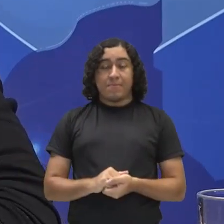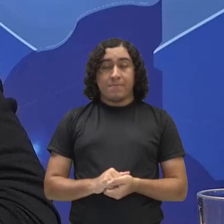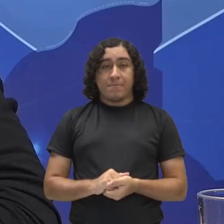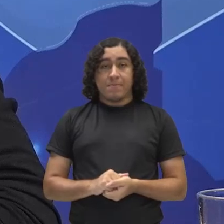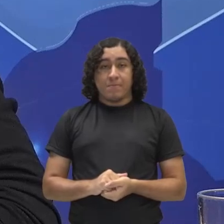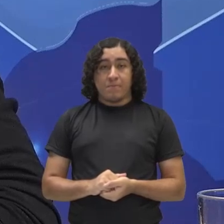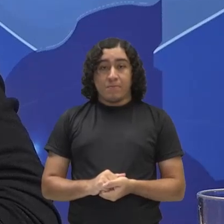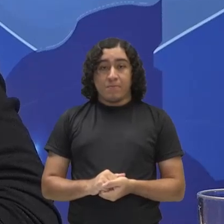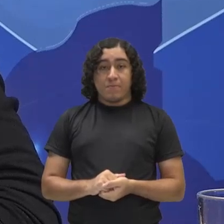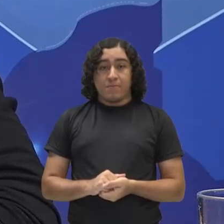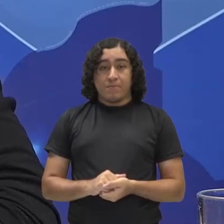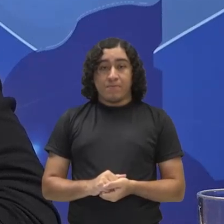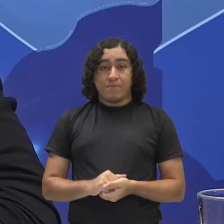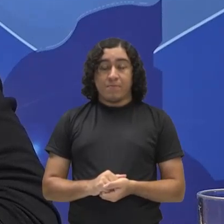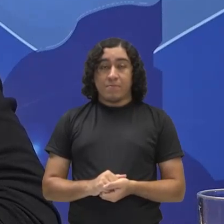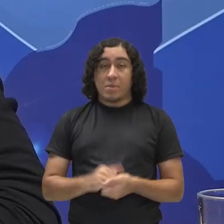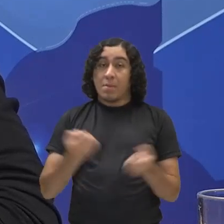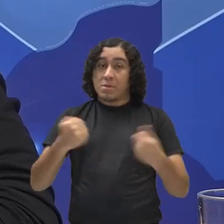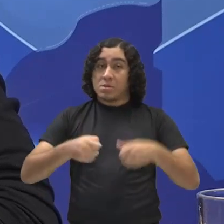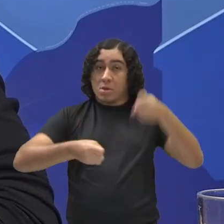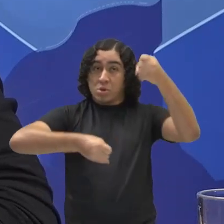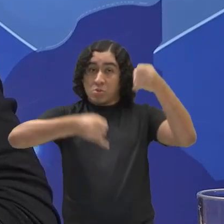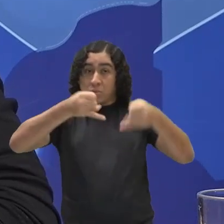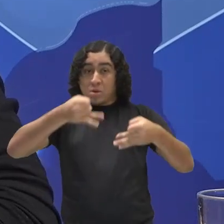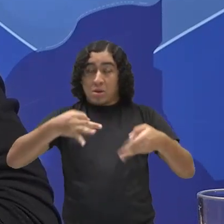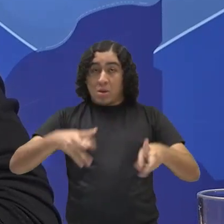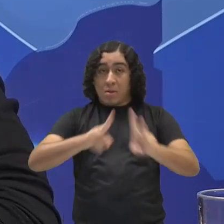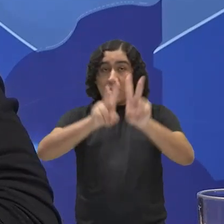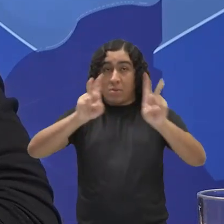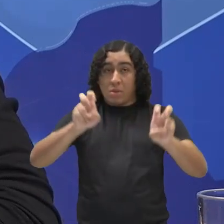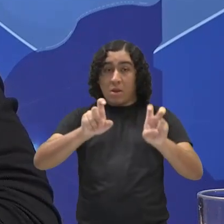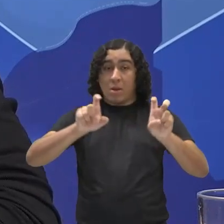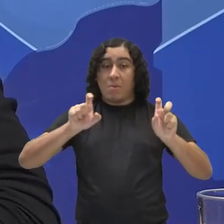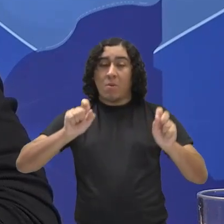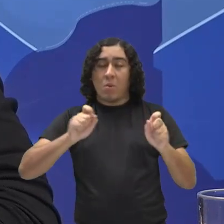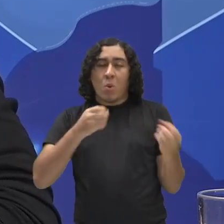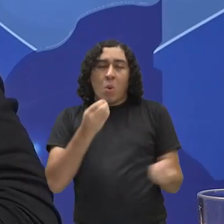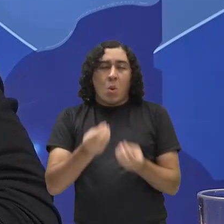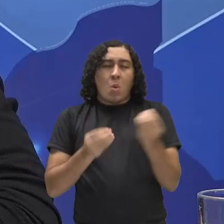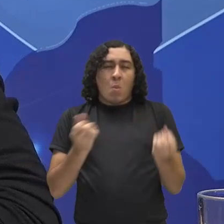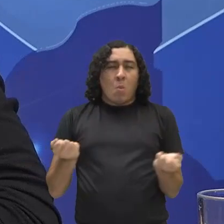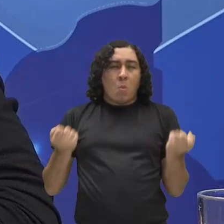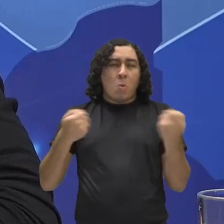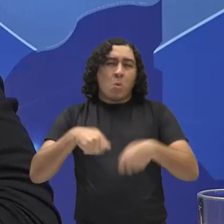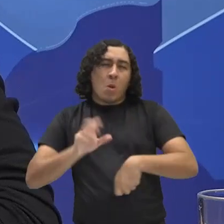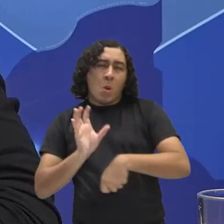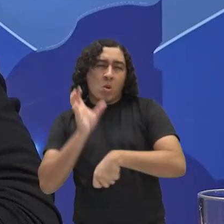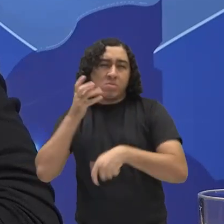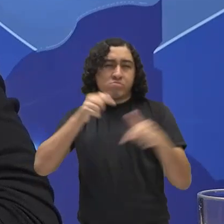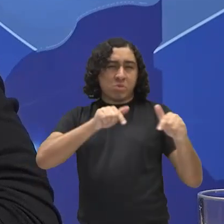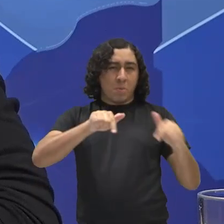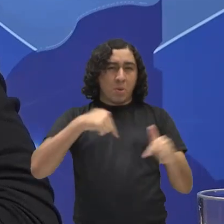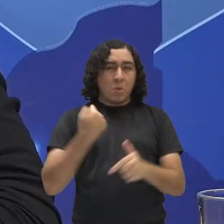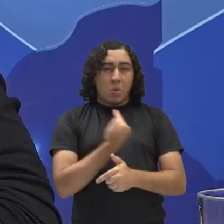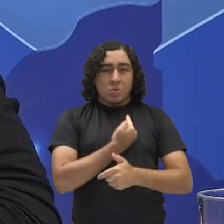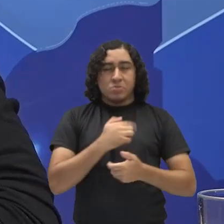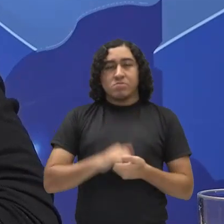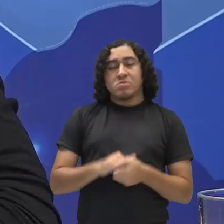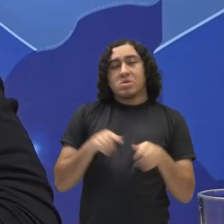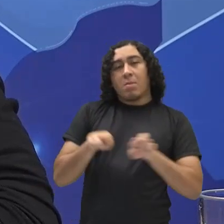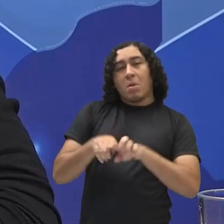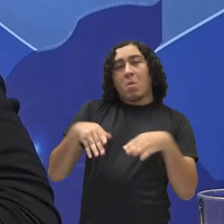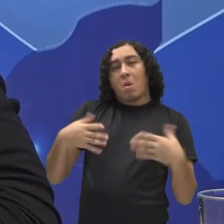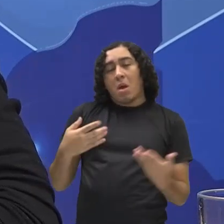gostaria de explicar um pouco para vocês, de abordar, né, como que funciona um pouco do nosso trabalho. Qual que é a nossa lógica